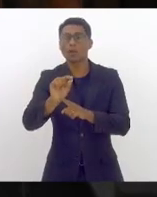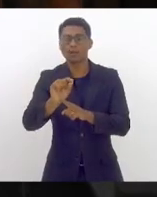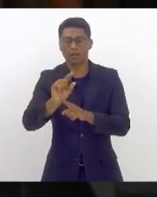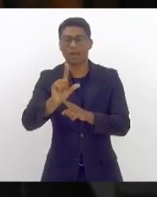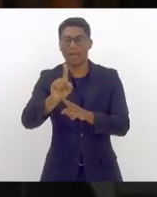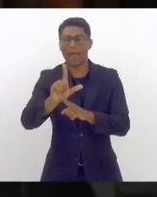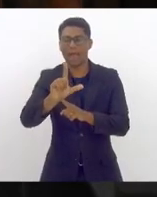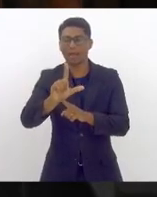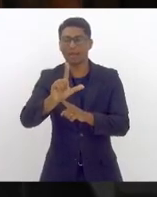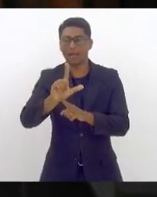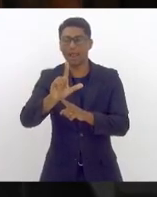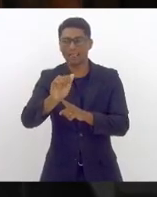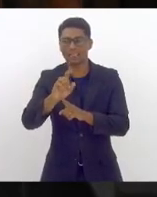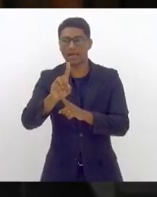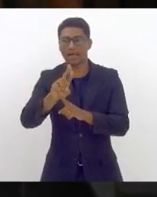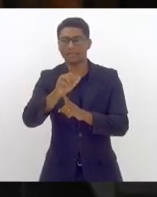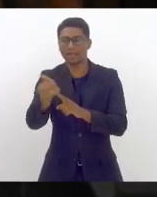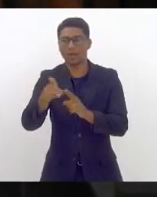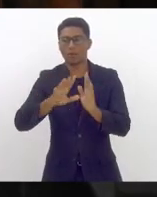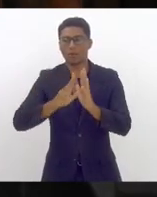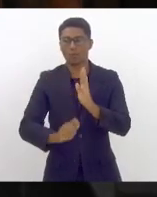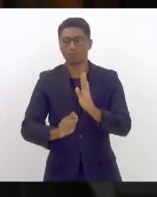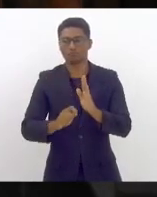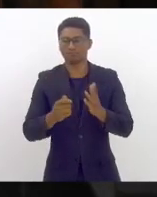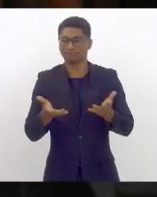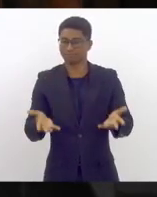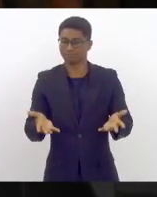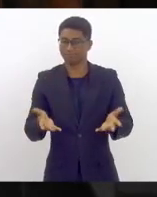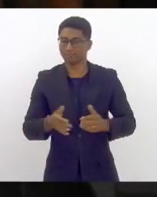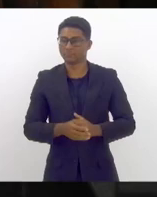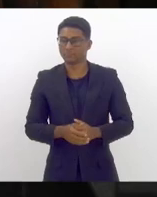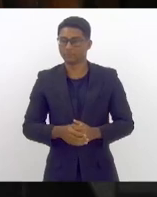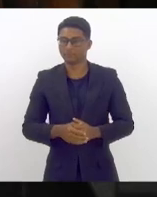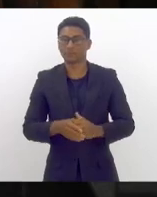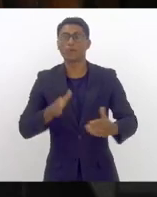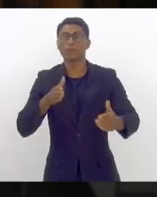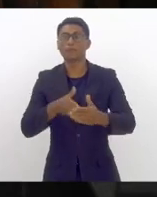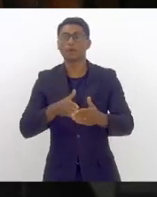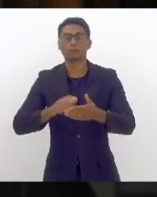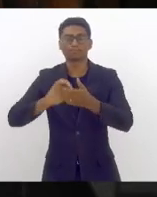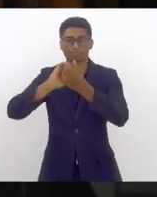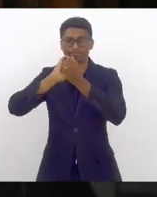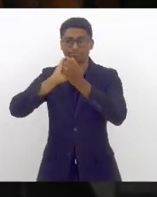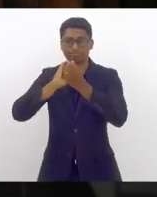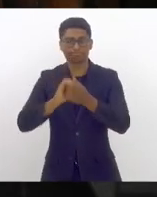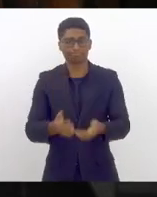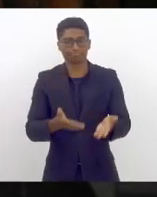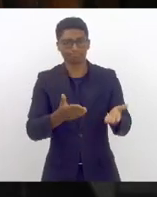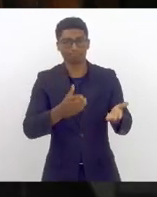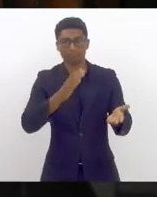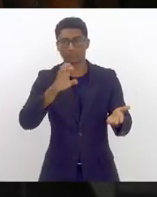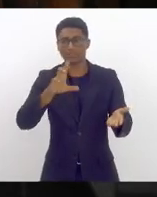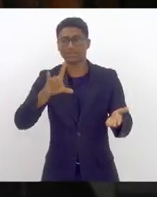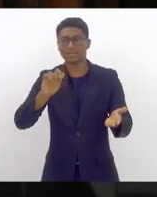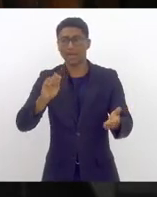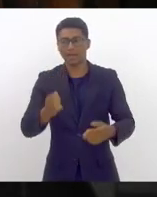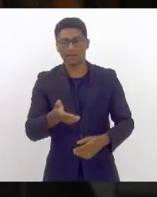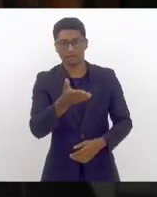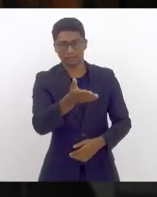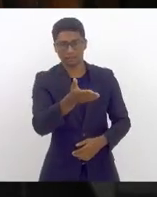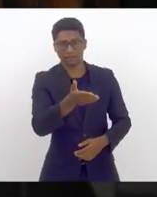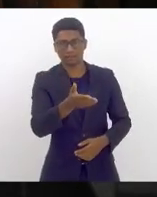Então, finalizo aqui as minhas palavras saudando a querida Célia, agraciada por essa casa,